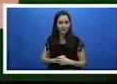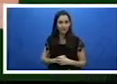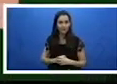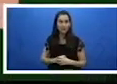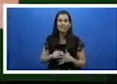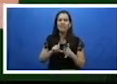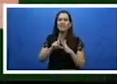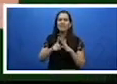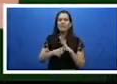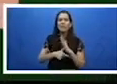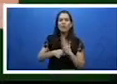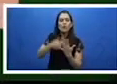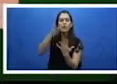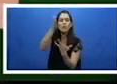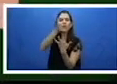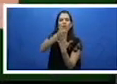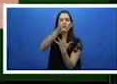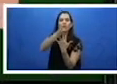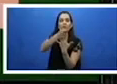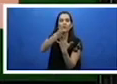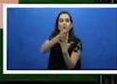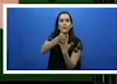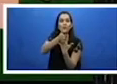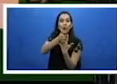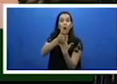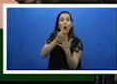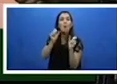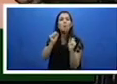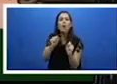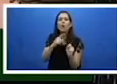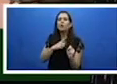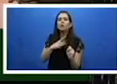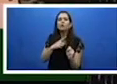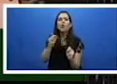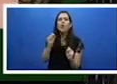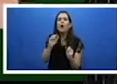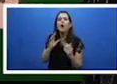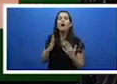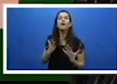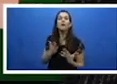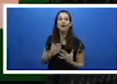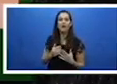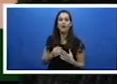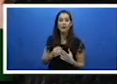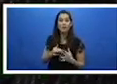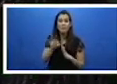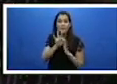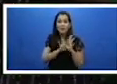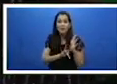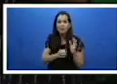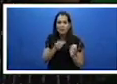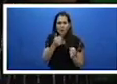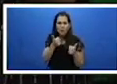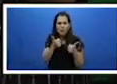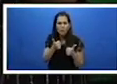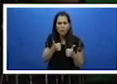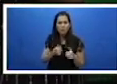no meio da história, pode conter. O que nós podemos conter para deixar o nosso texto mais